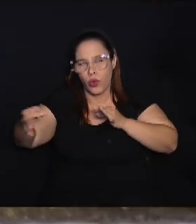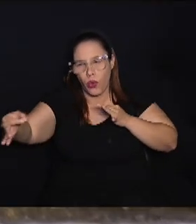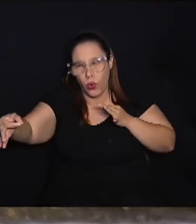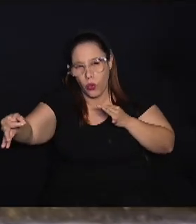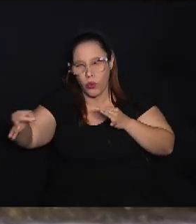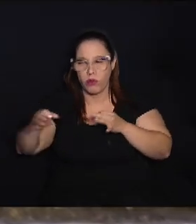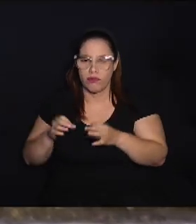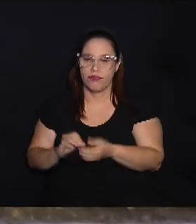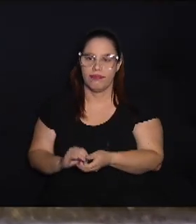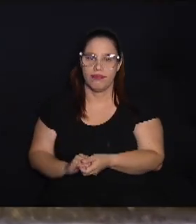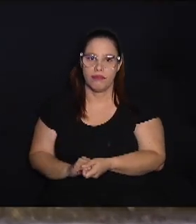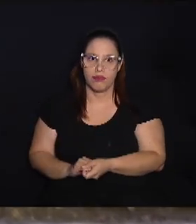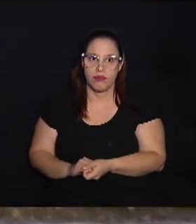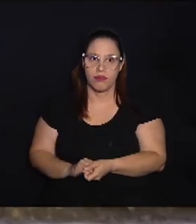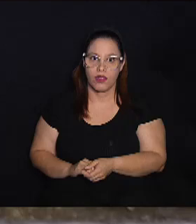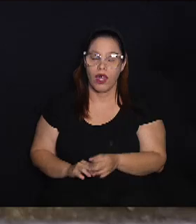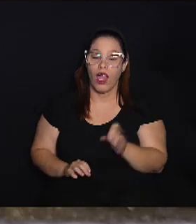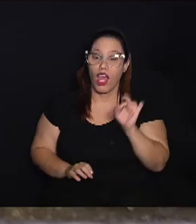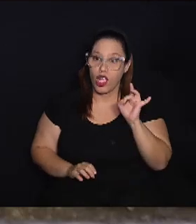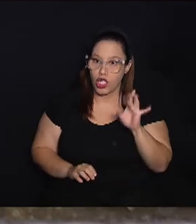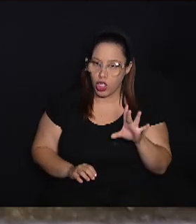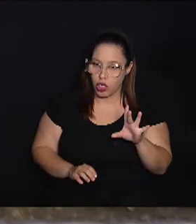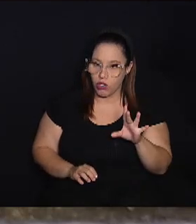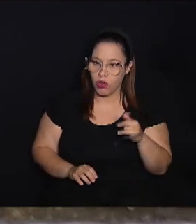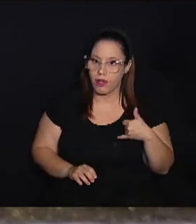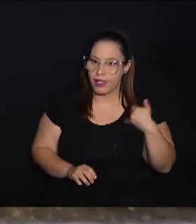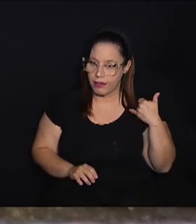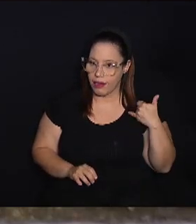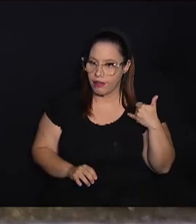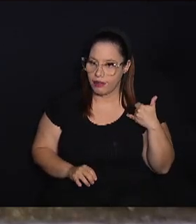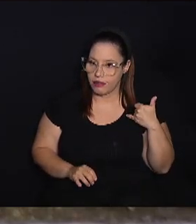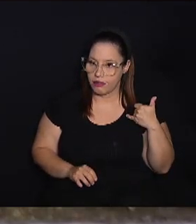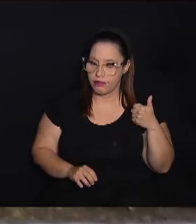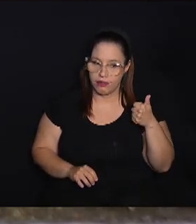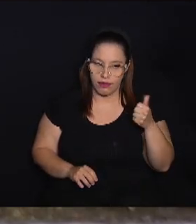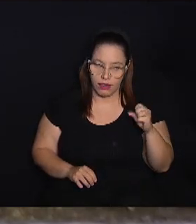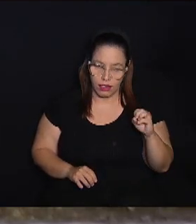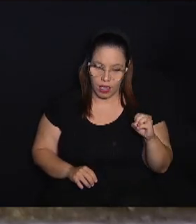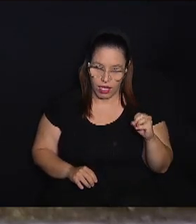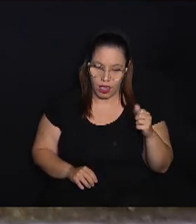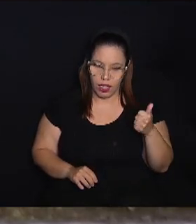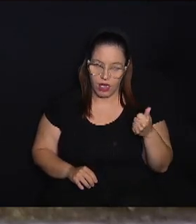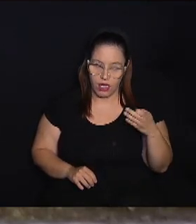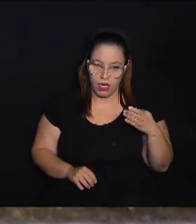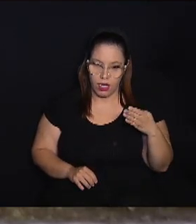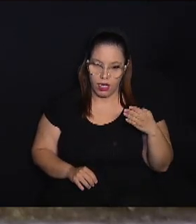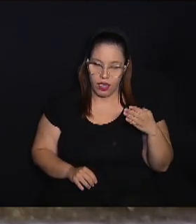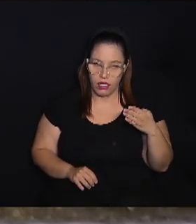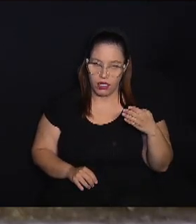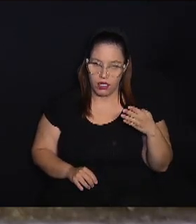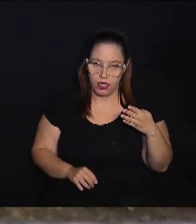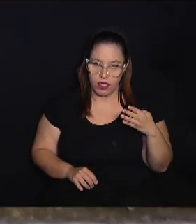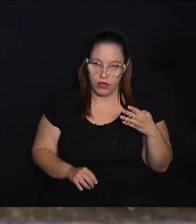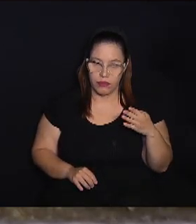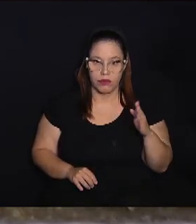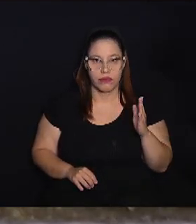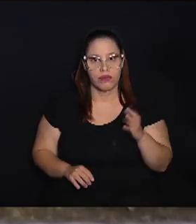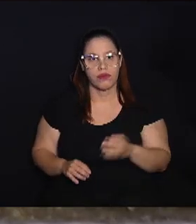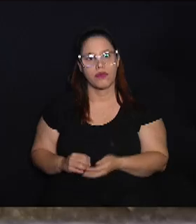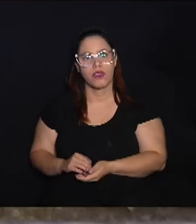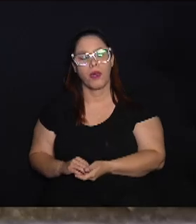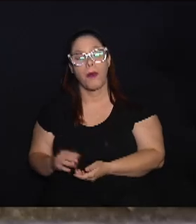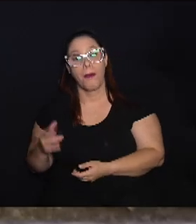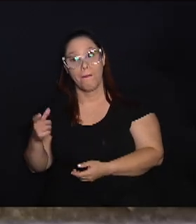esperado. Então é somente essa faixa etária de 10 a 14 anos que pode tomar. Crianças abaixo dessa faixa etária não pode? Neste momento, pelo